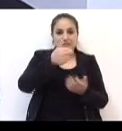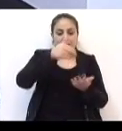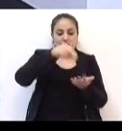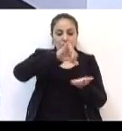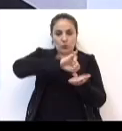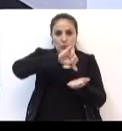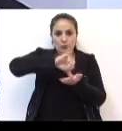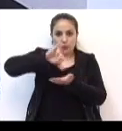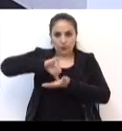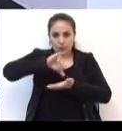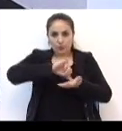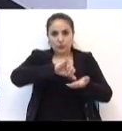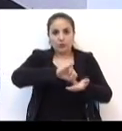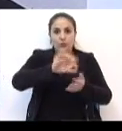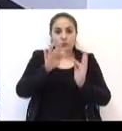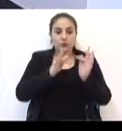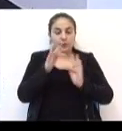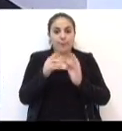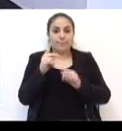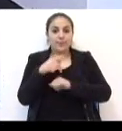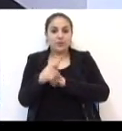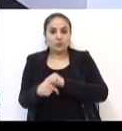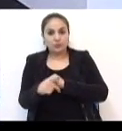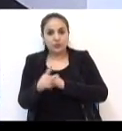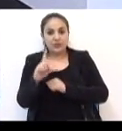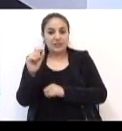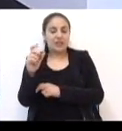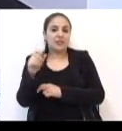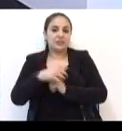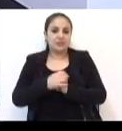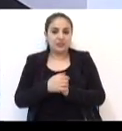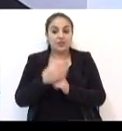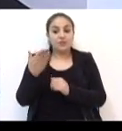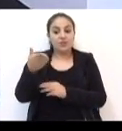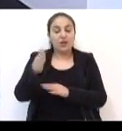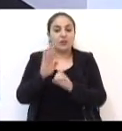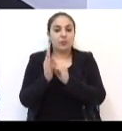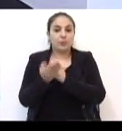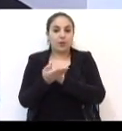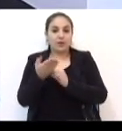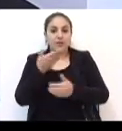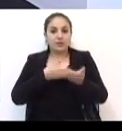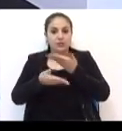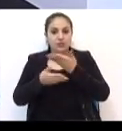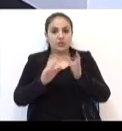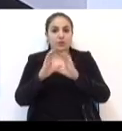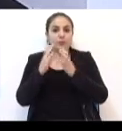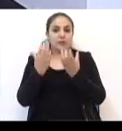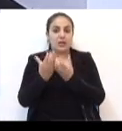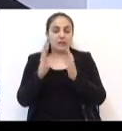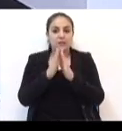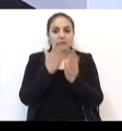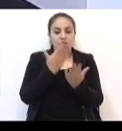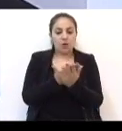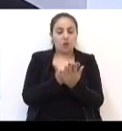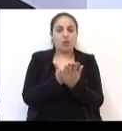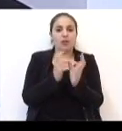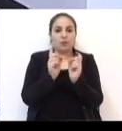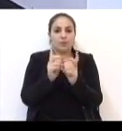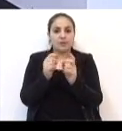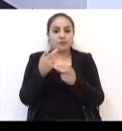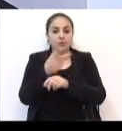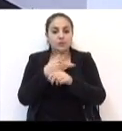Fundo precisaria no mínimo 10. Que vai lá no bairro interagir com aquela comunidade, com a escola, com o comércio, buscar saber